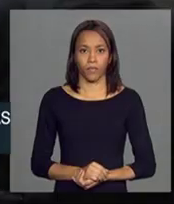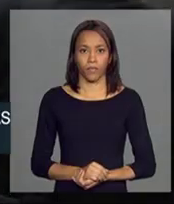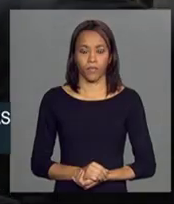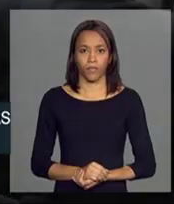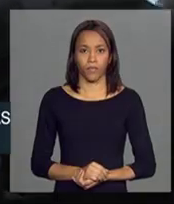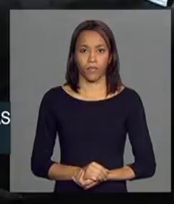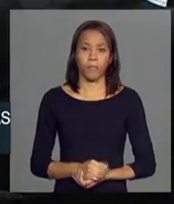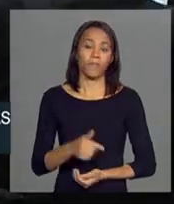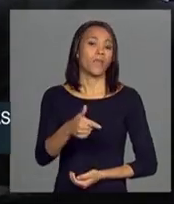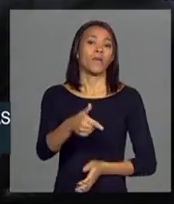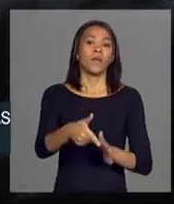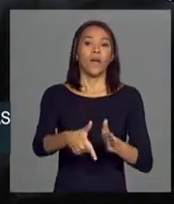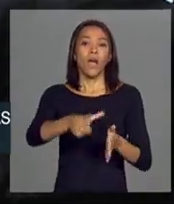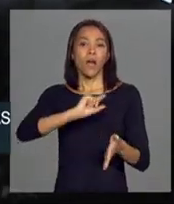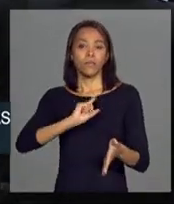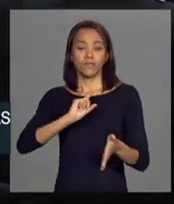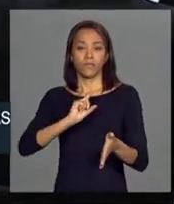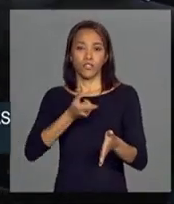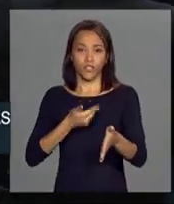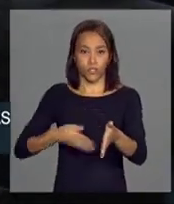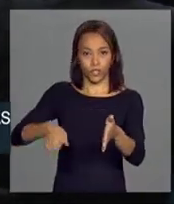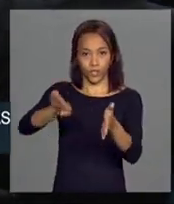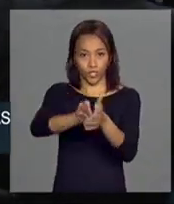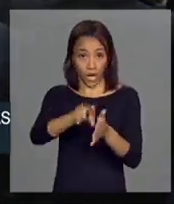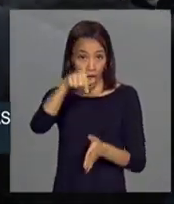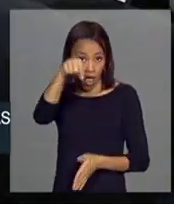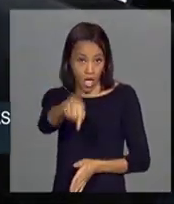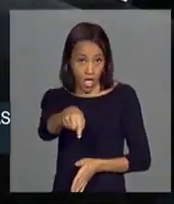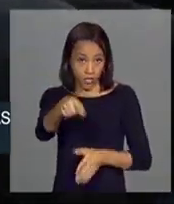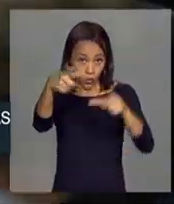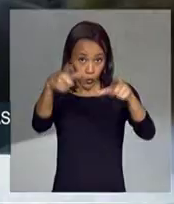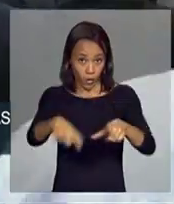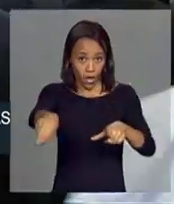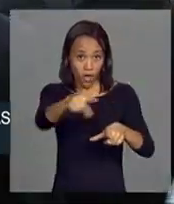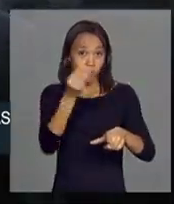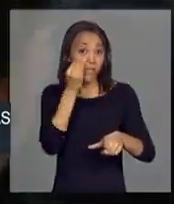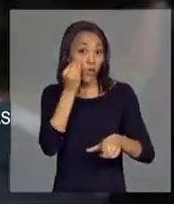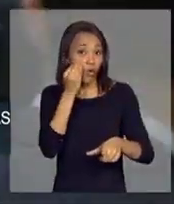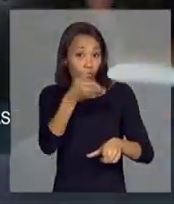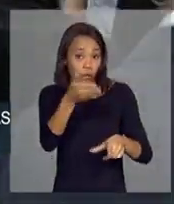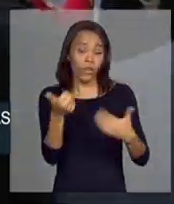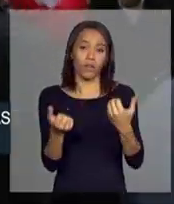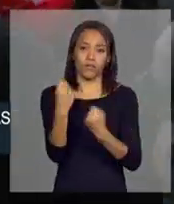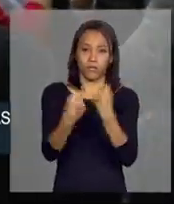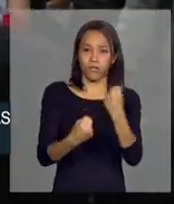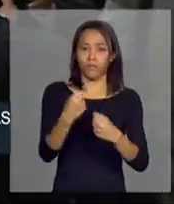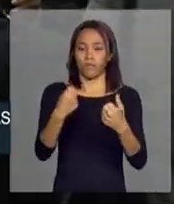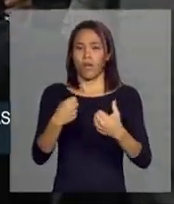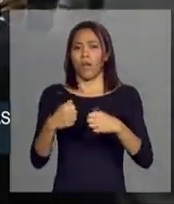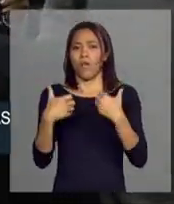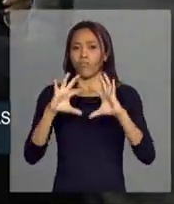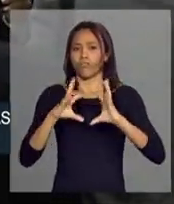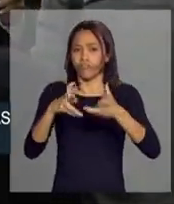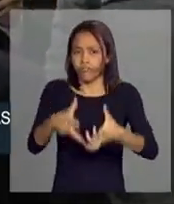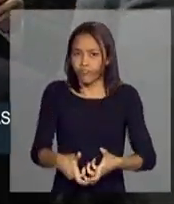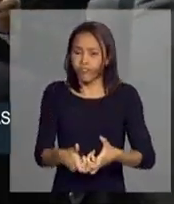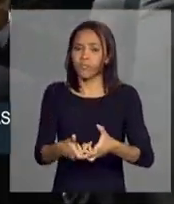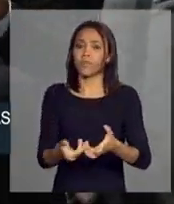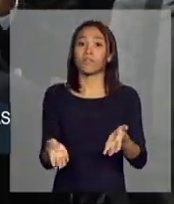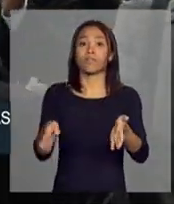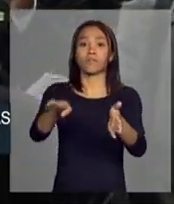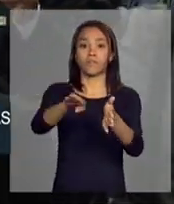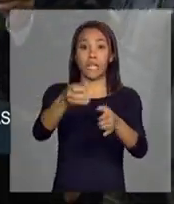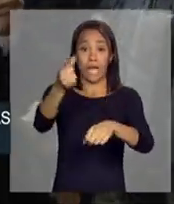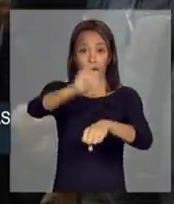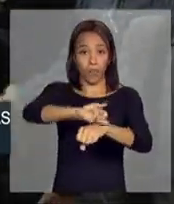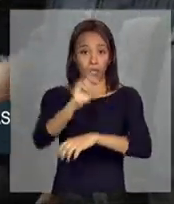e antes de chegar a este local onde estão os equipamentos o cais do porto da capital gaúcha a presidenta